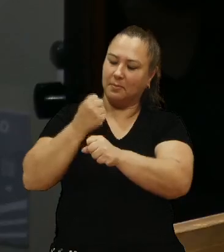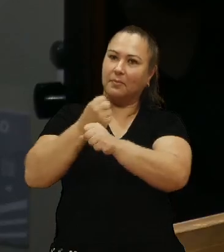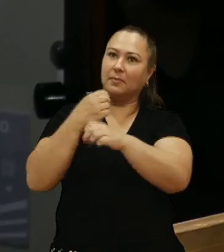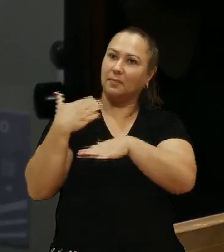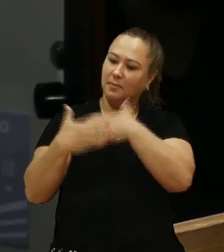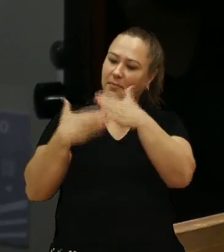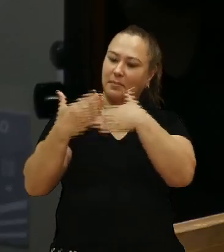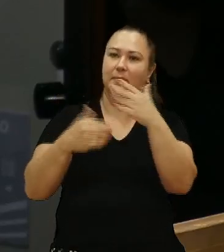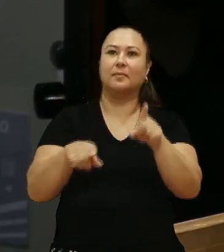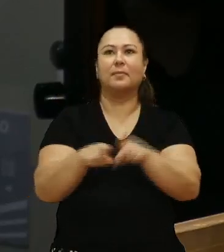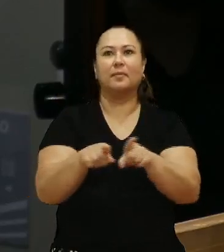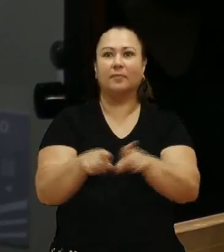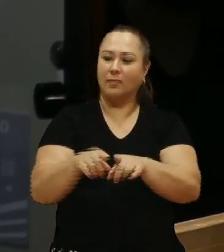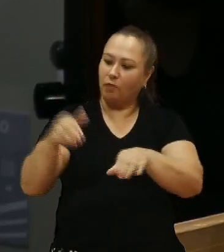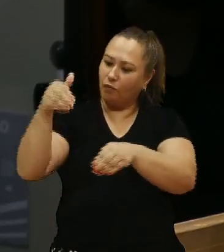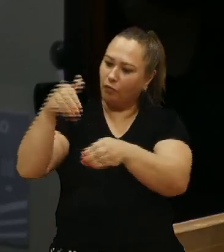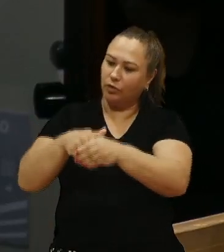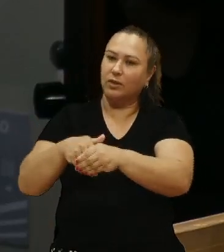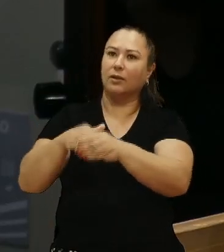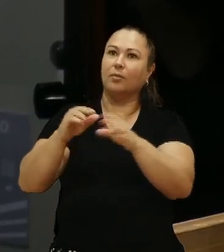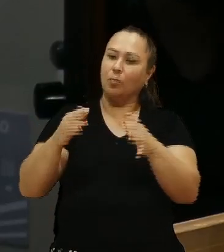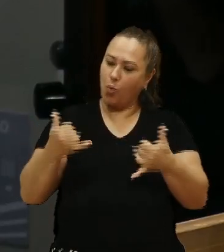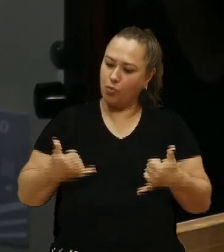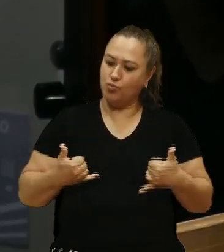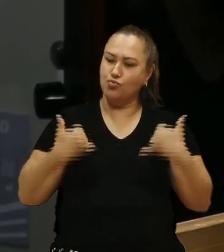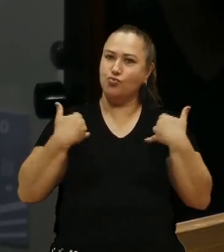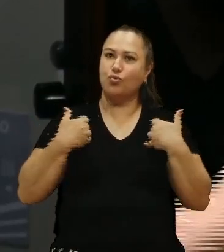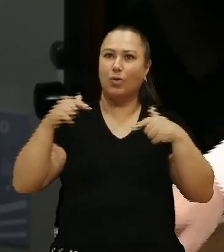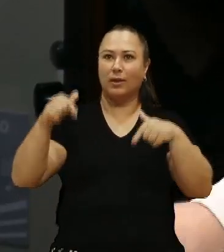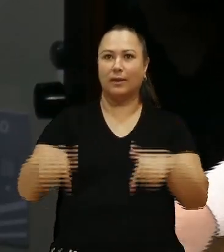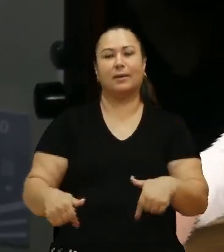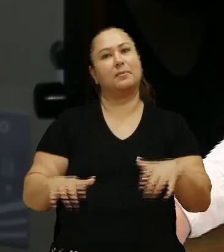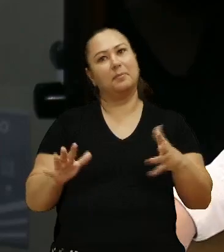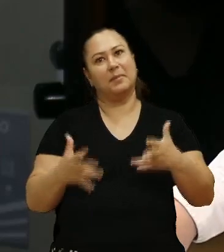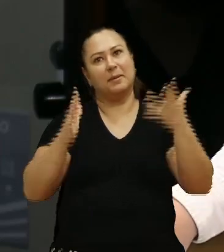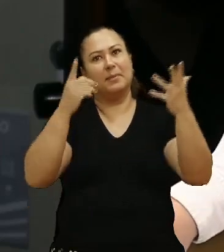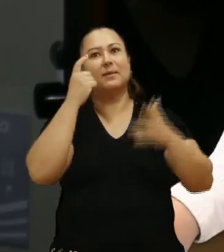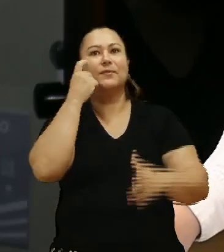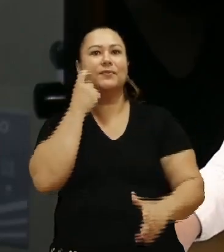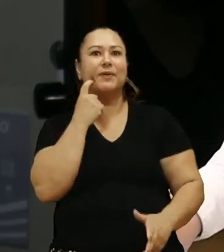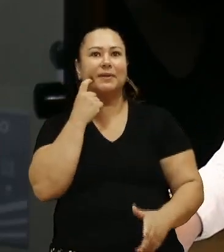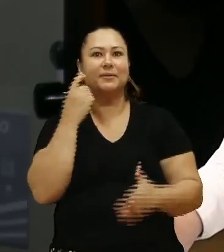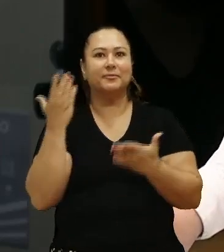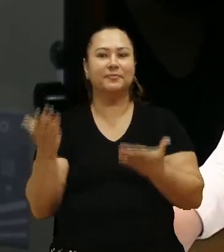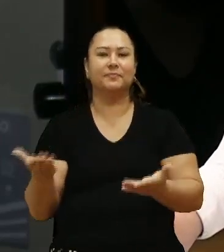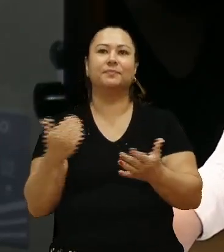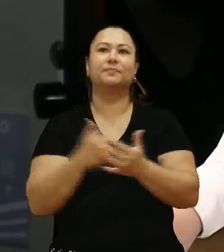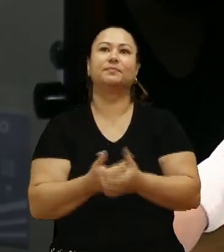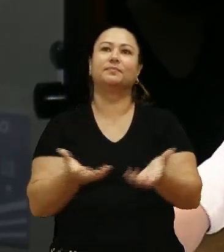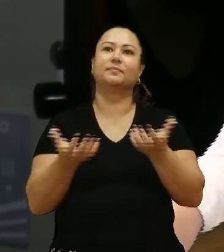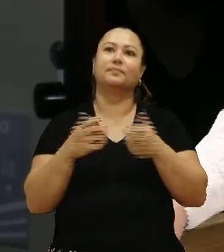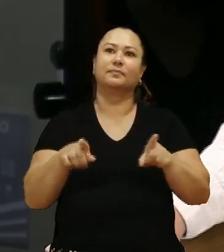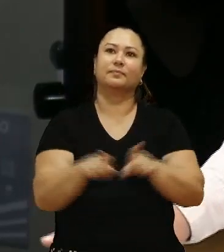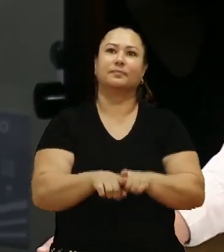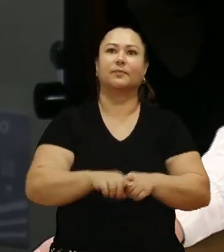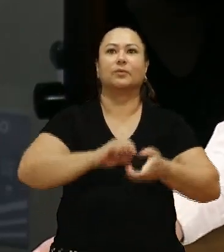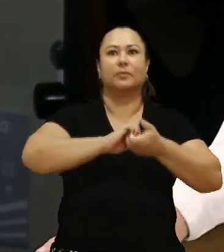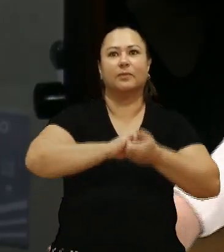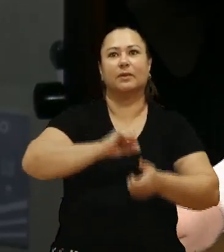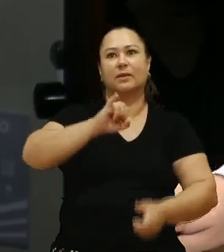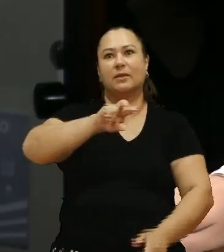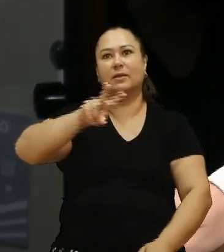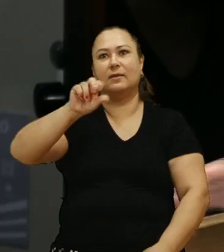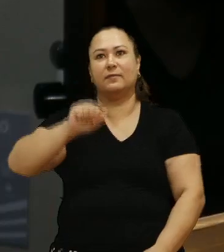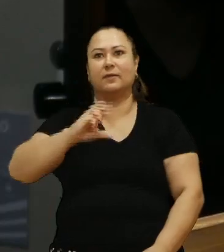eu e a Andressa voltamos orgulhosos no senhor para presidente dessa casa. Parabéns, vereador Wagner. Presidente, queria cumprimentar a Iva, queria cumprimentar a Cris,